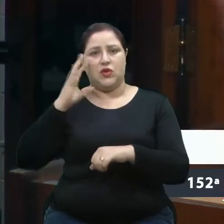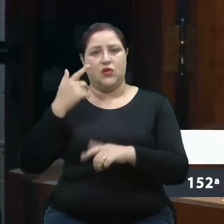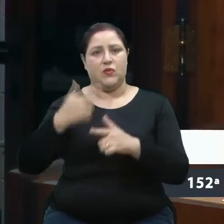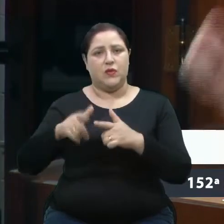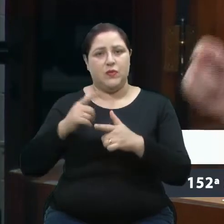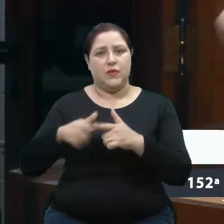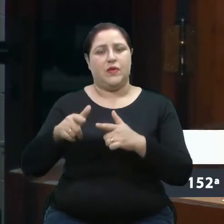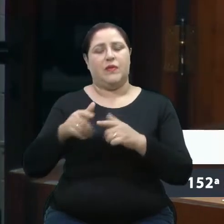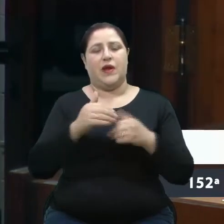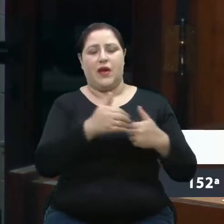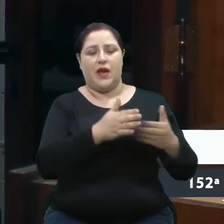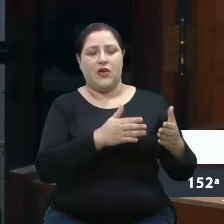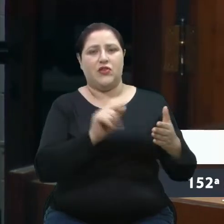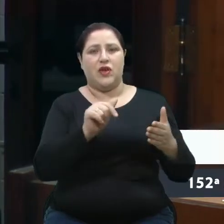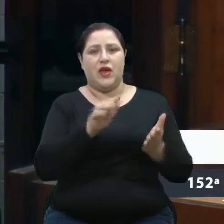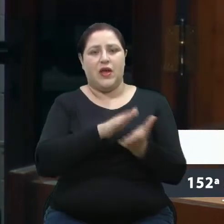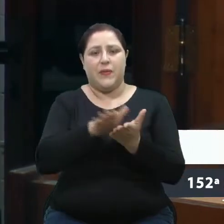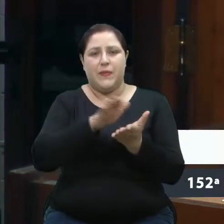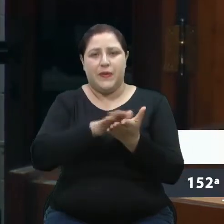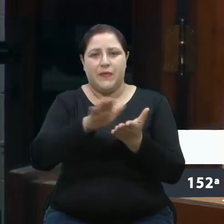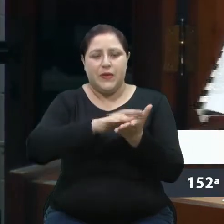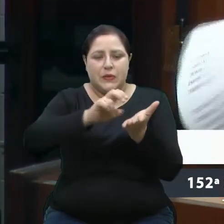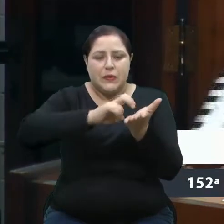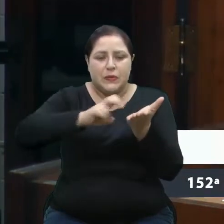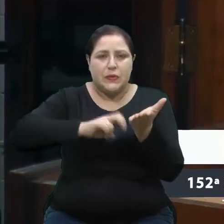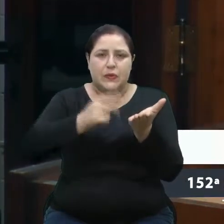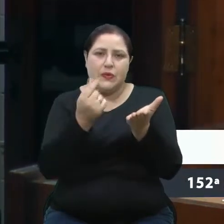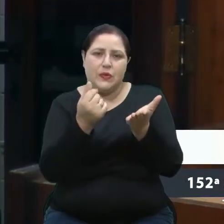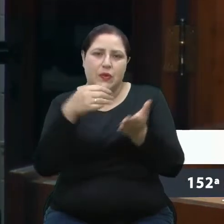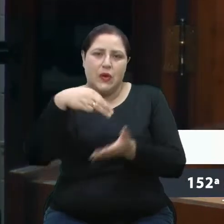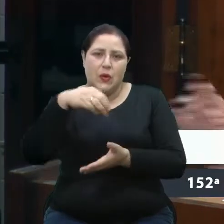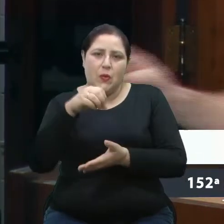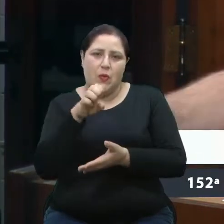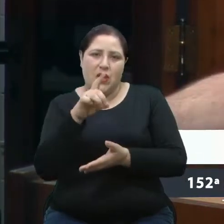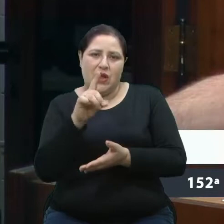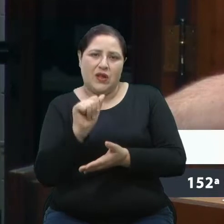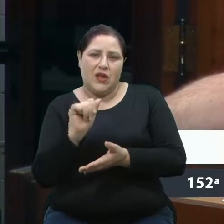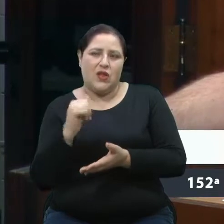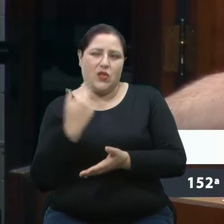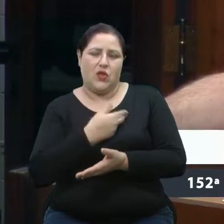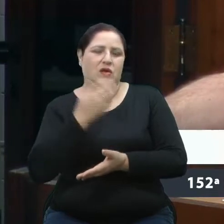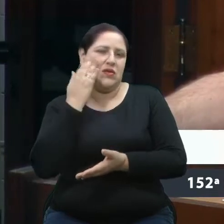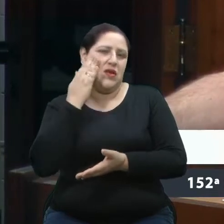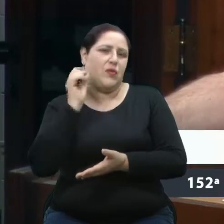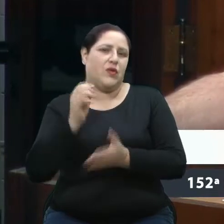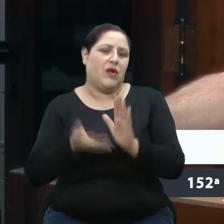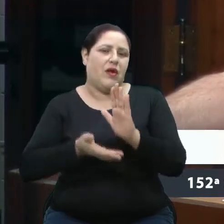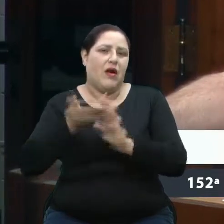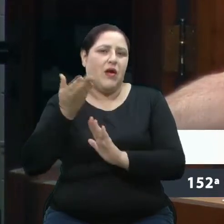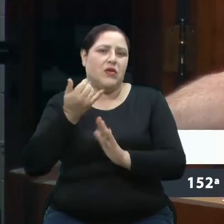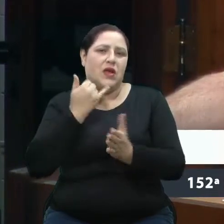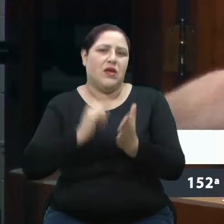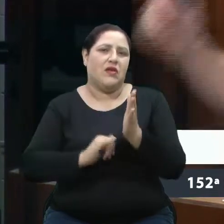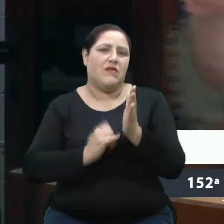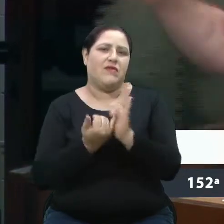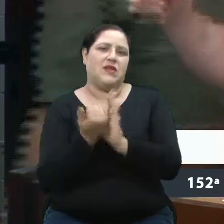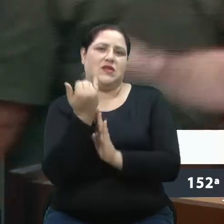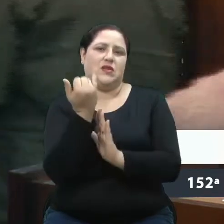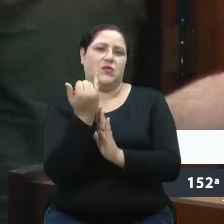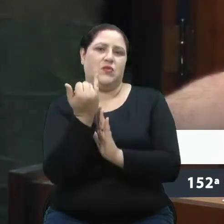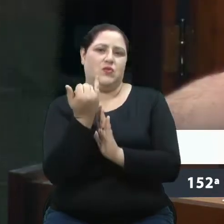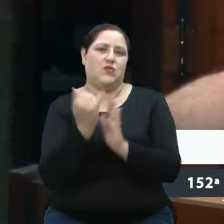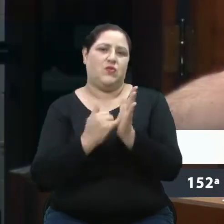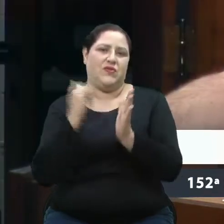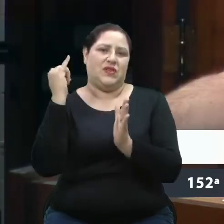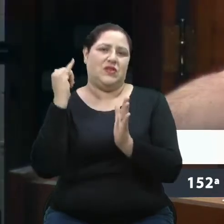é imprimindo moeda, o que todos já sabemos o resultado que produz, uma alta da inflação. O resultado,